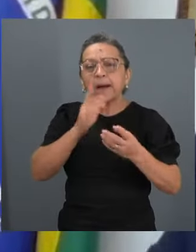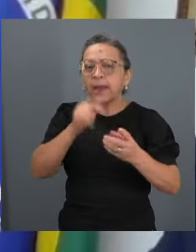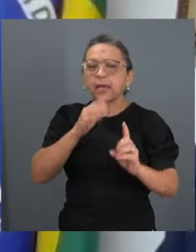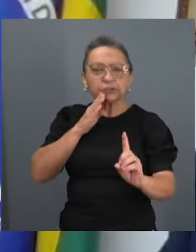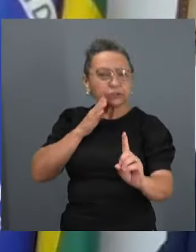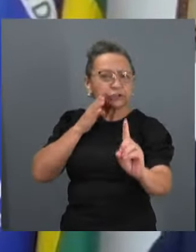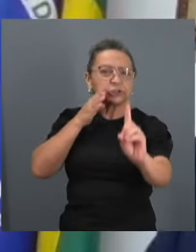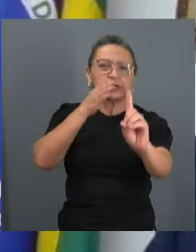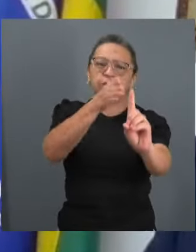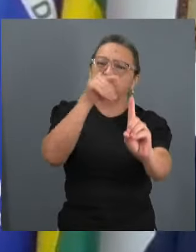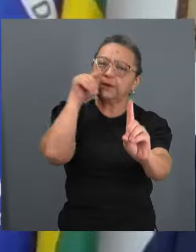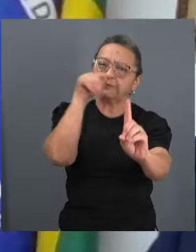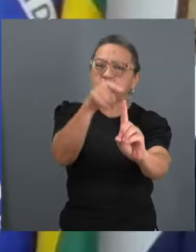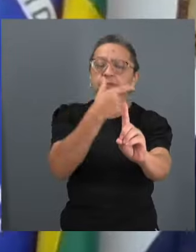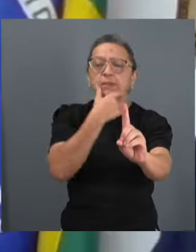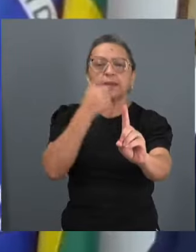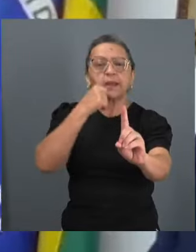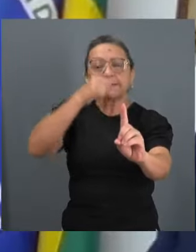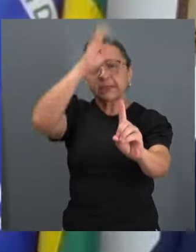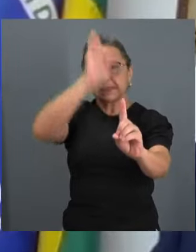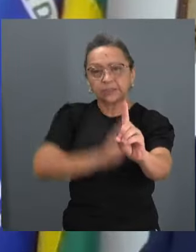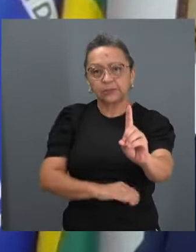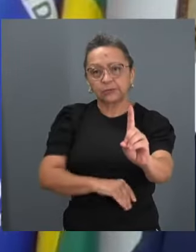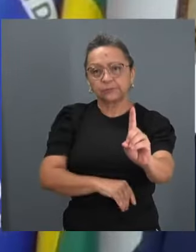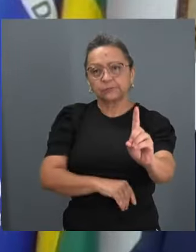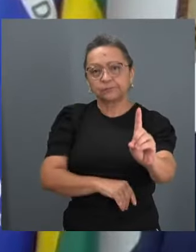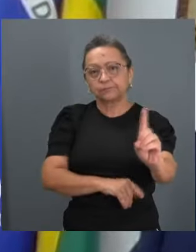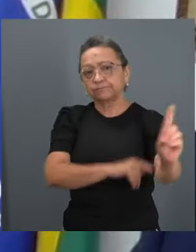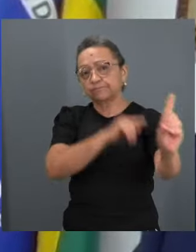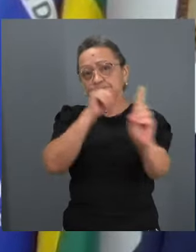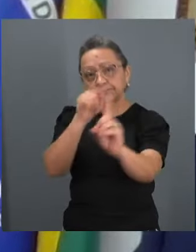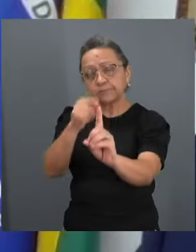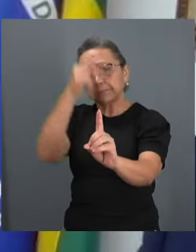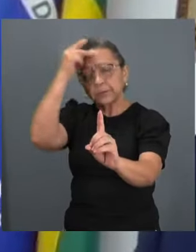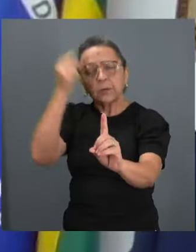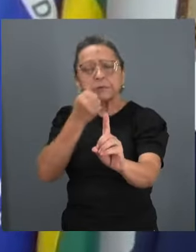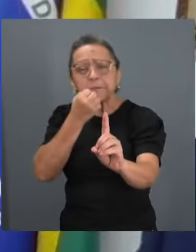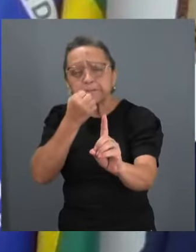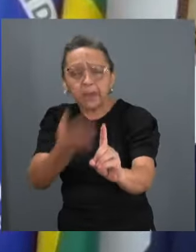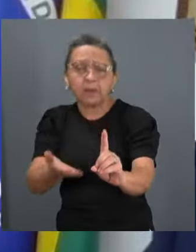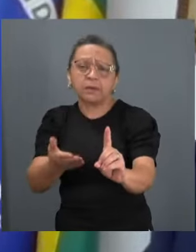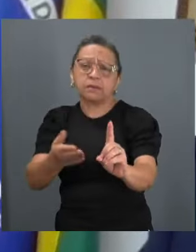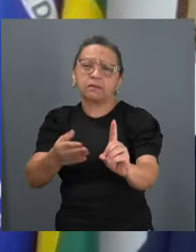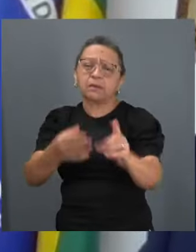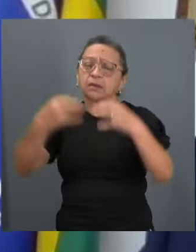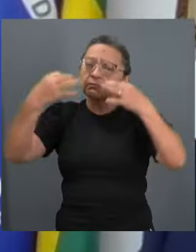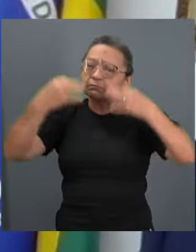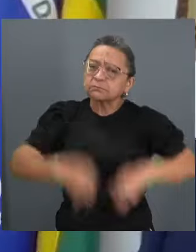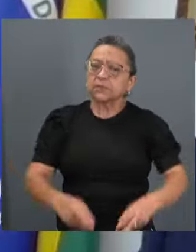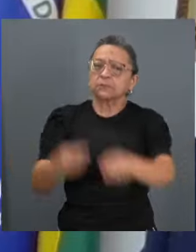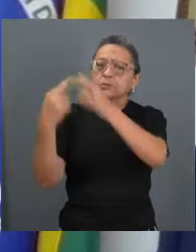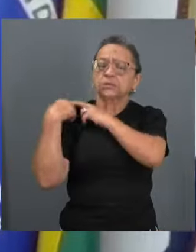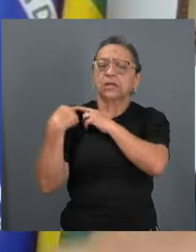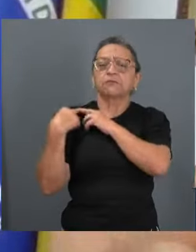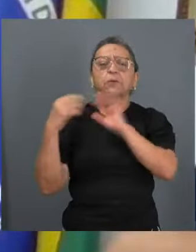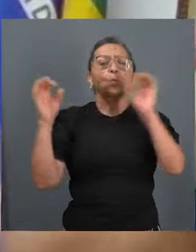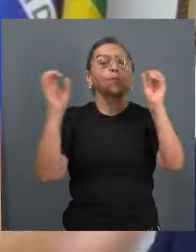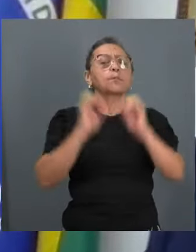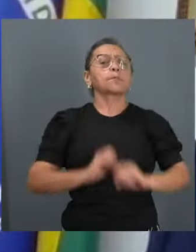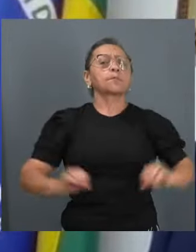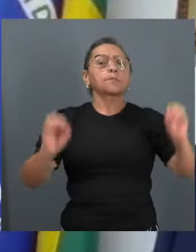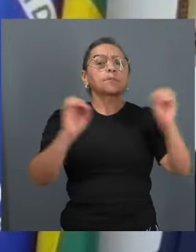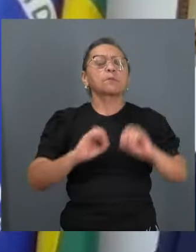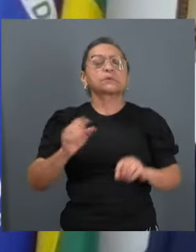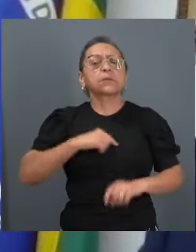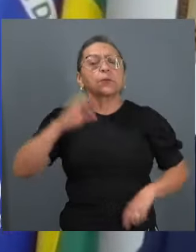você, brasileira, a você, pessoa de bem desse país, que não tem ideia da força que